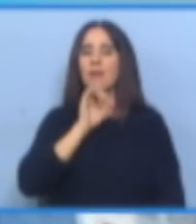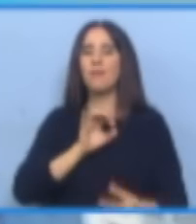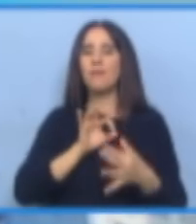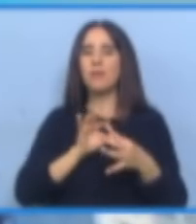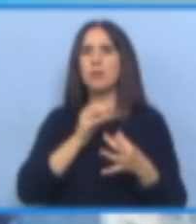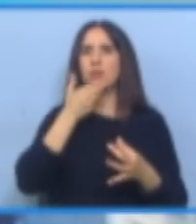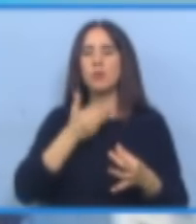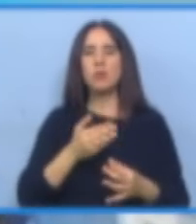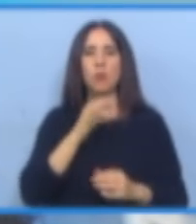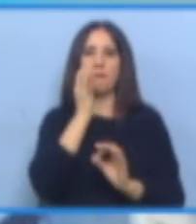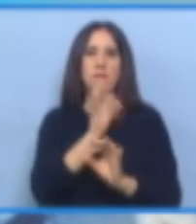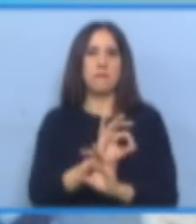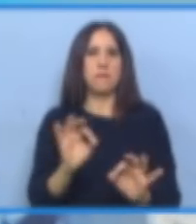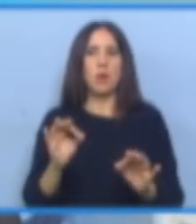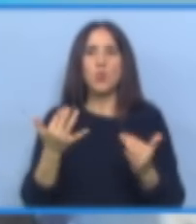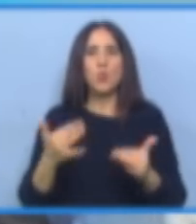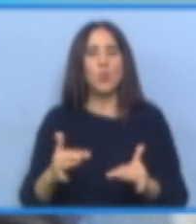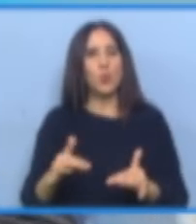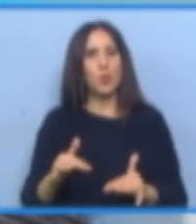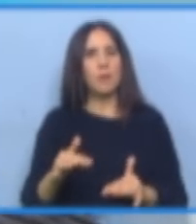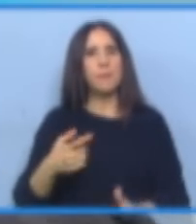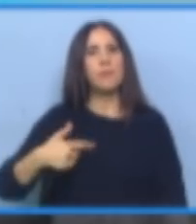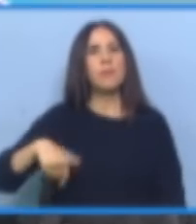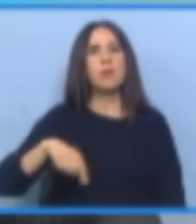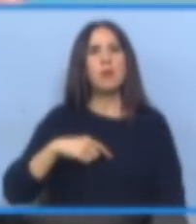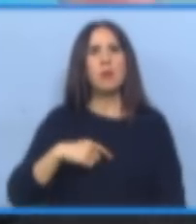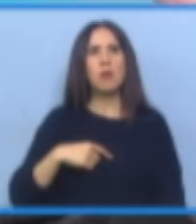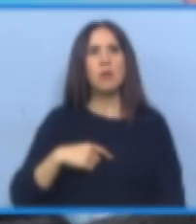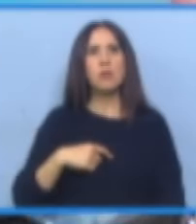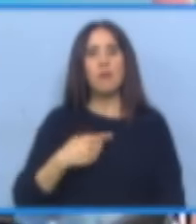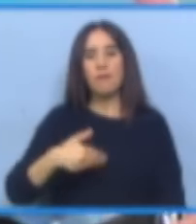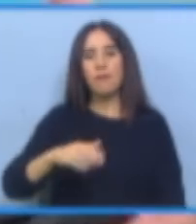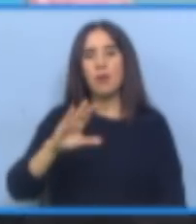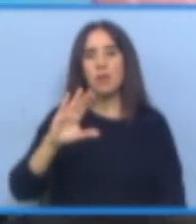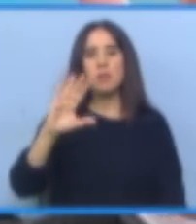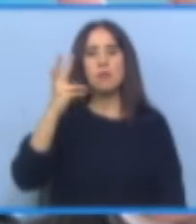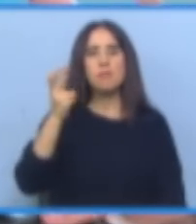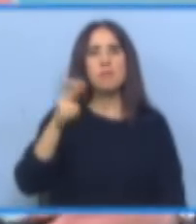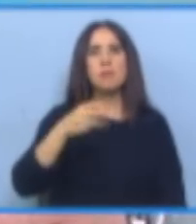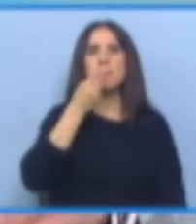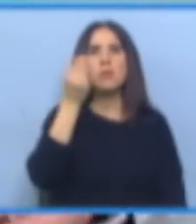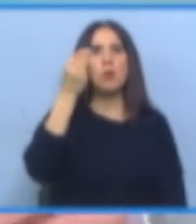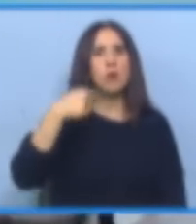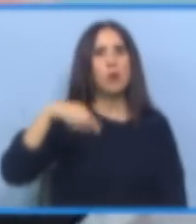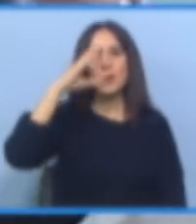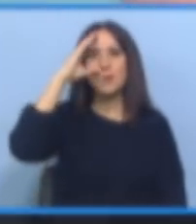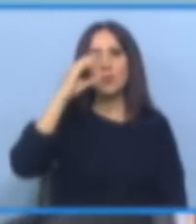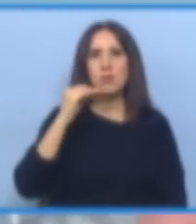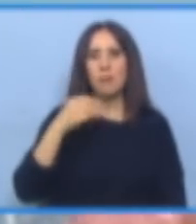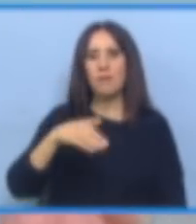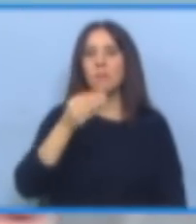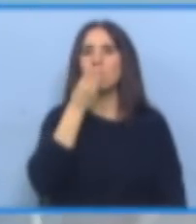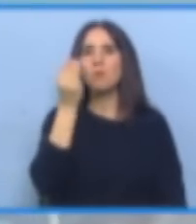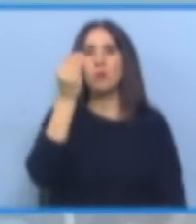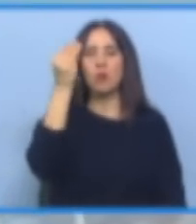reparem, isto é tão admirável, é tão extraordinário, que nós não sabemos o melhor que ainda há de vir. E o melhor que ainda há de vir está para